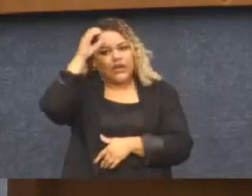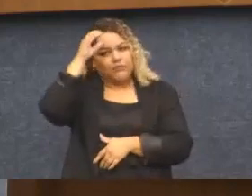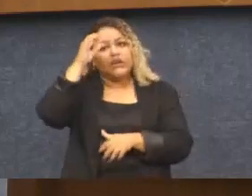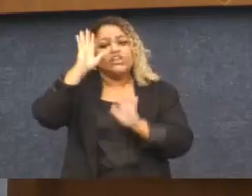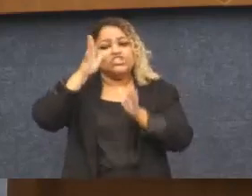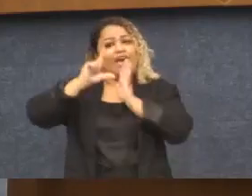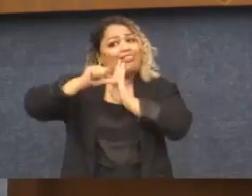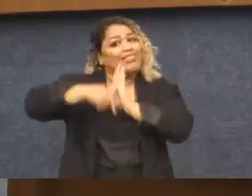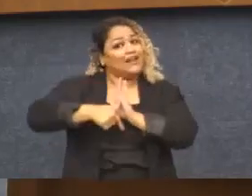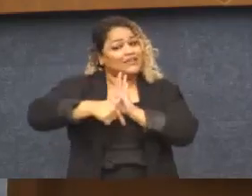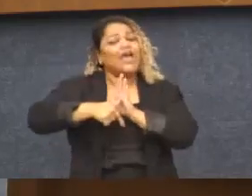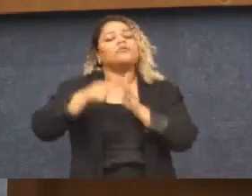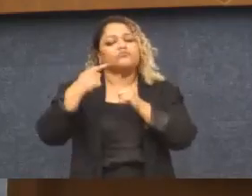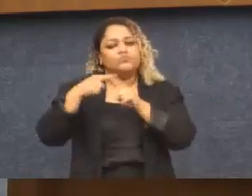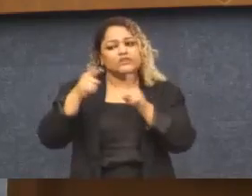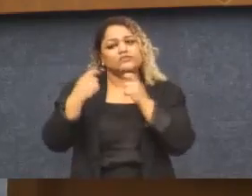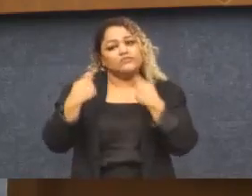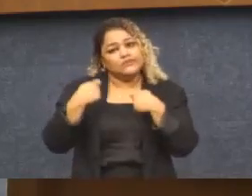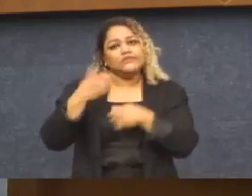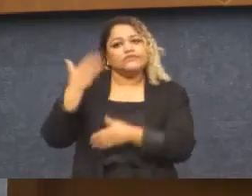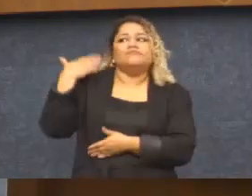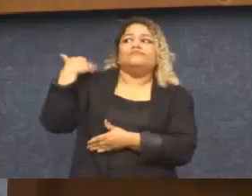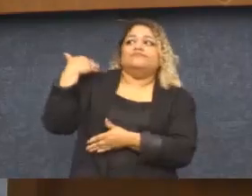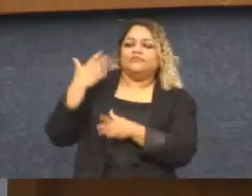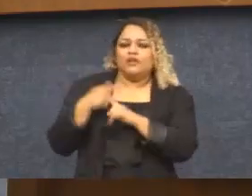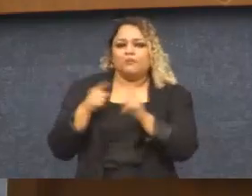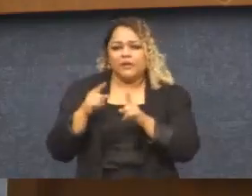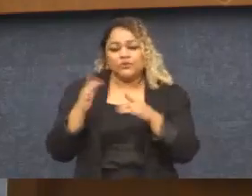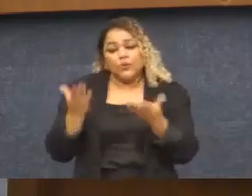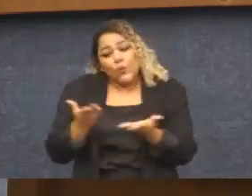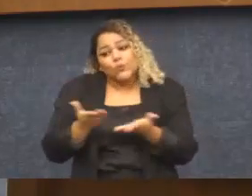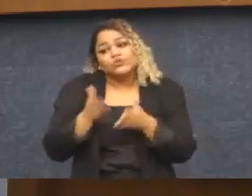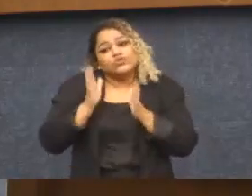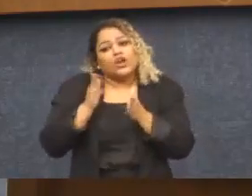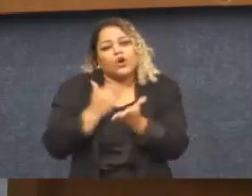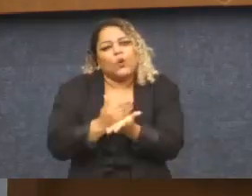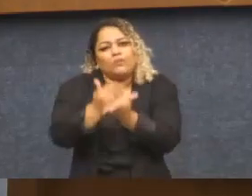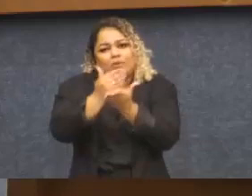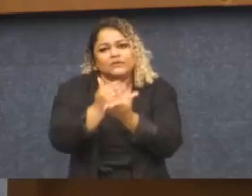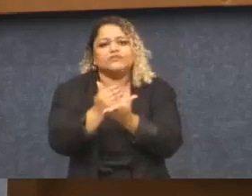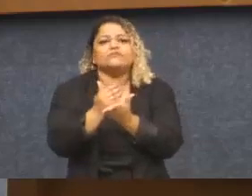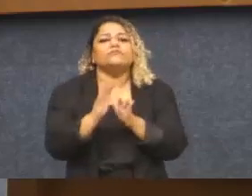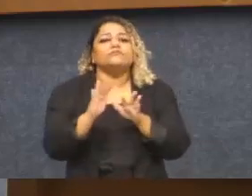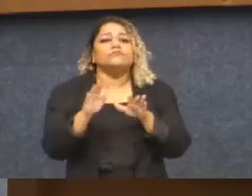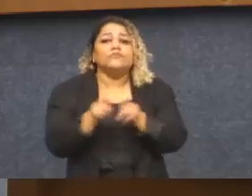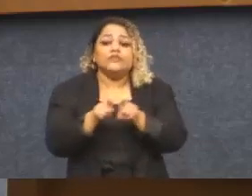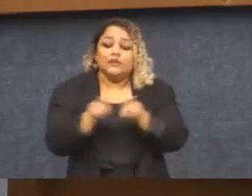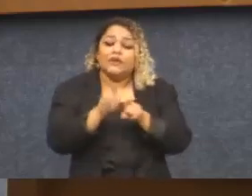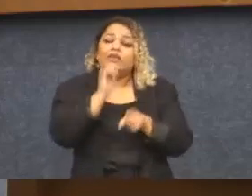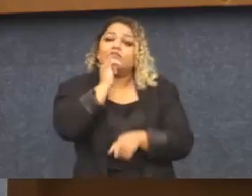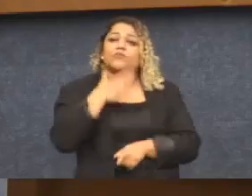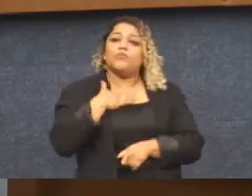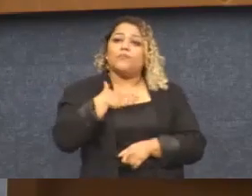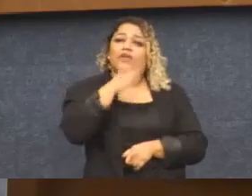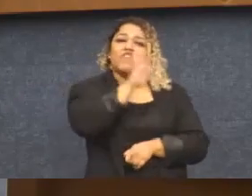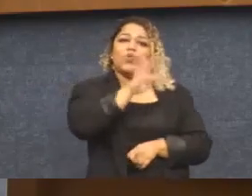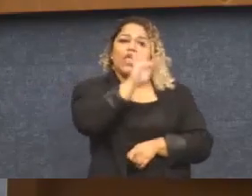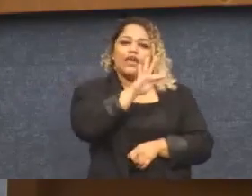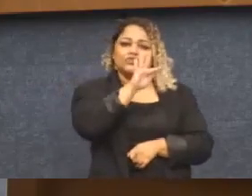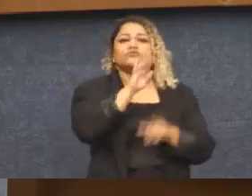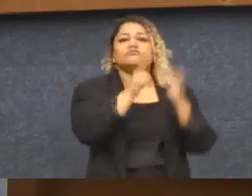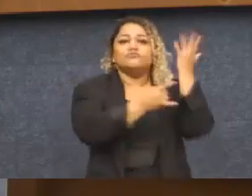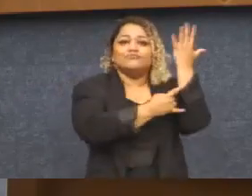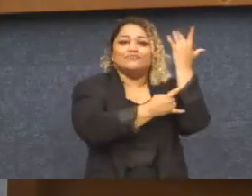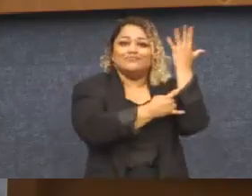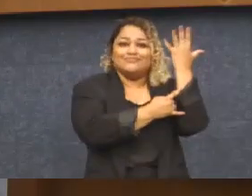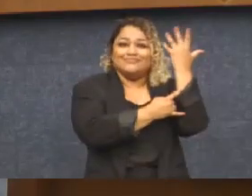feito isso há mais tempo, mas antes tarde do que nunca. E a gente queria, para finalizar, dar o exemplo da minha faculdade, Faculdade de Medicina da UFMG.